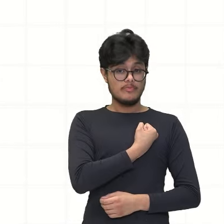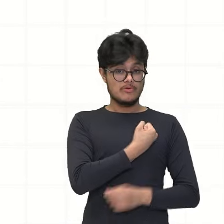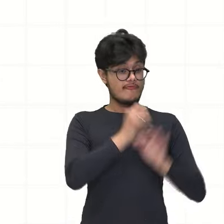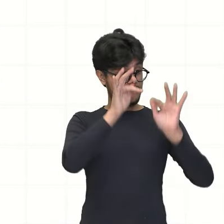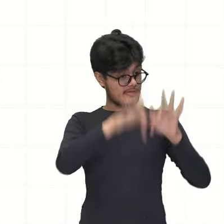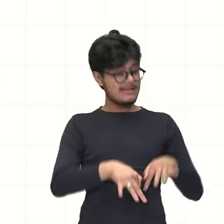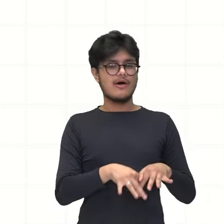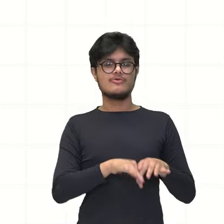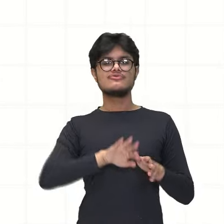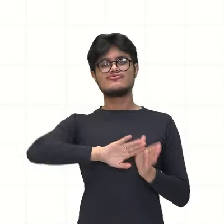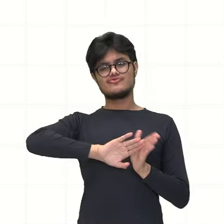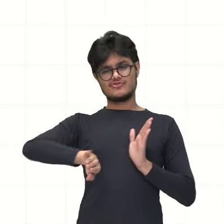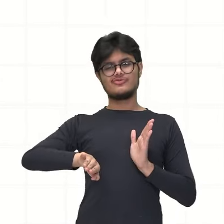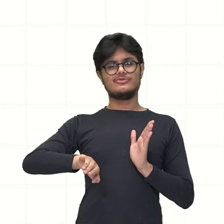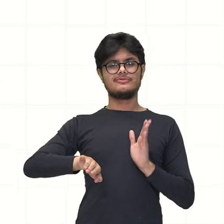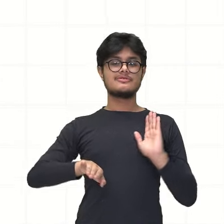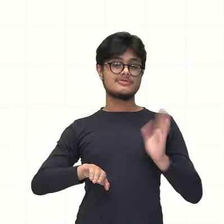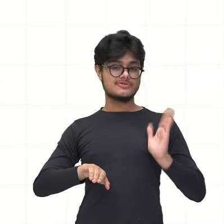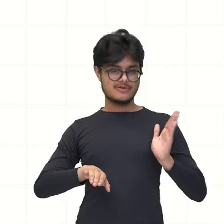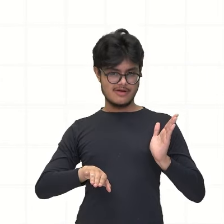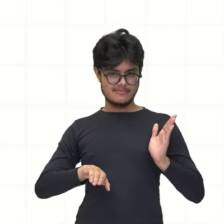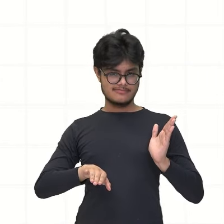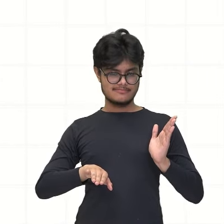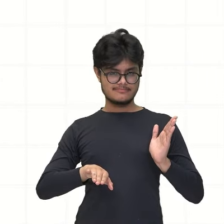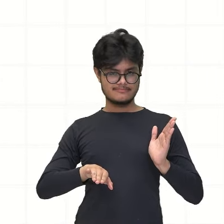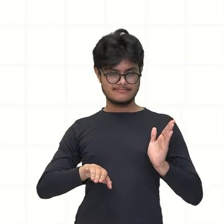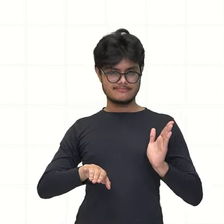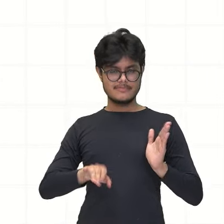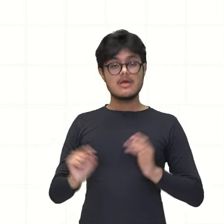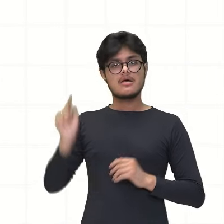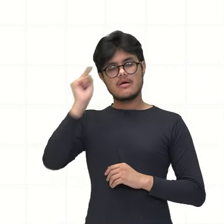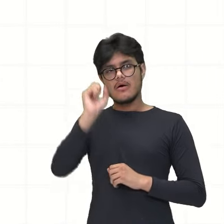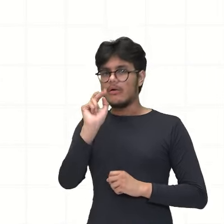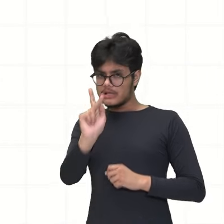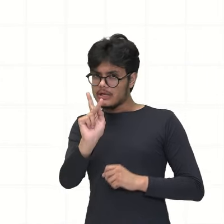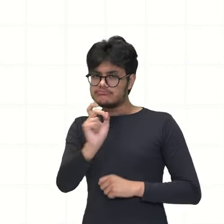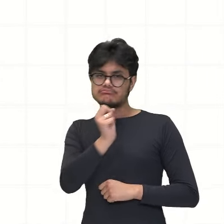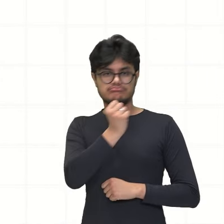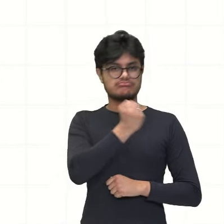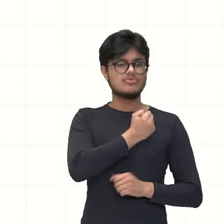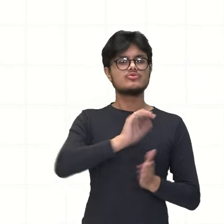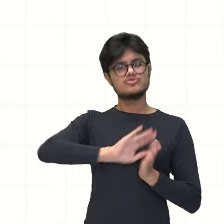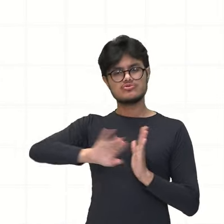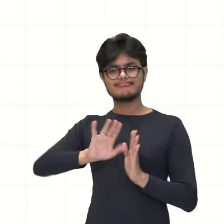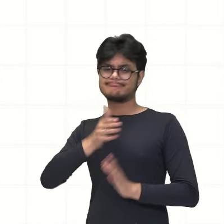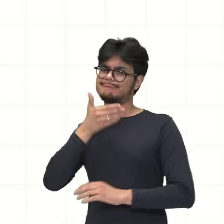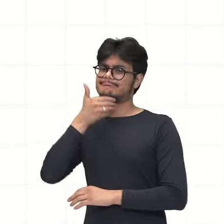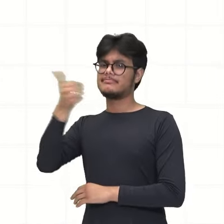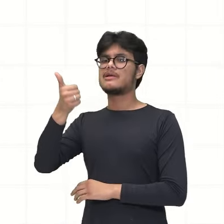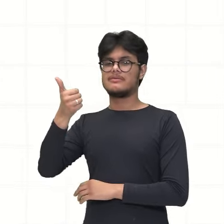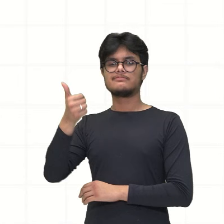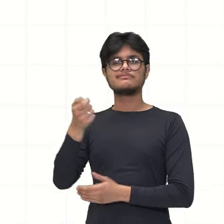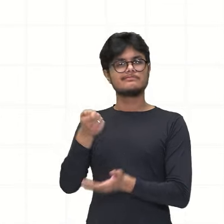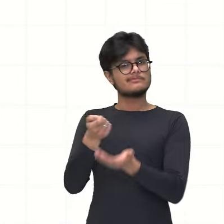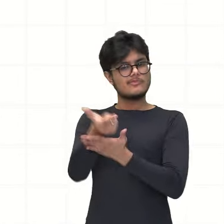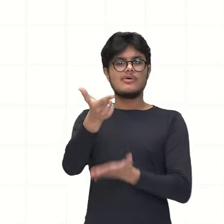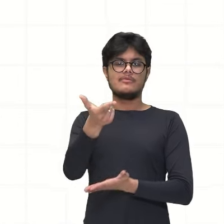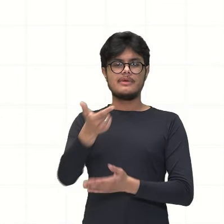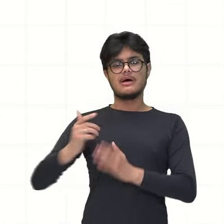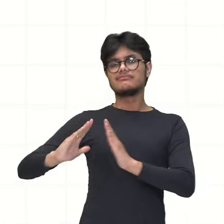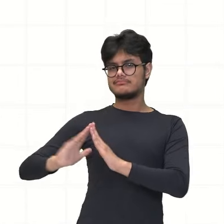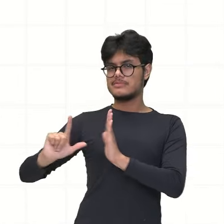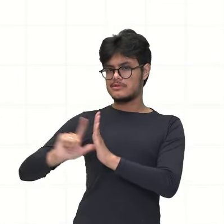final, após o desconto, porque aí fica mais interessante, a livraria